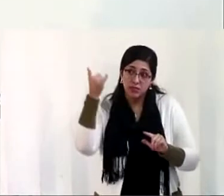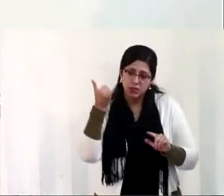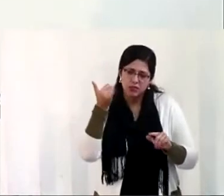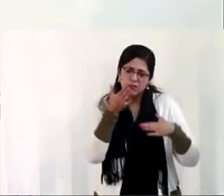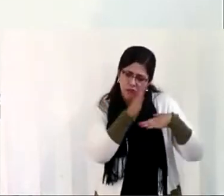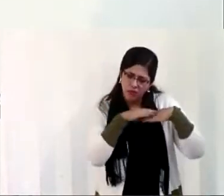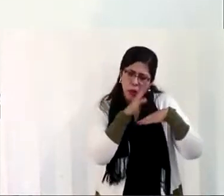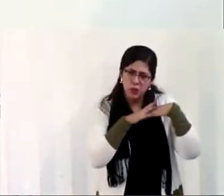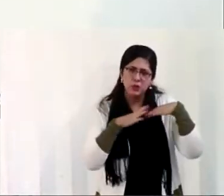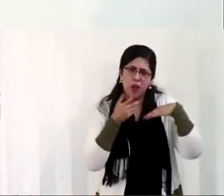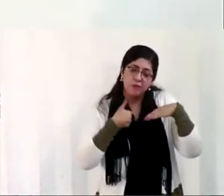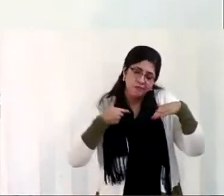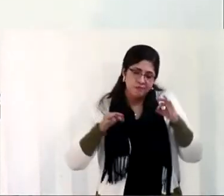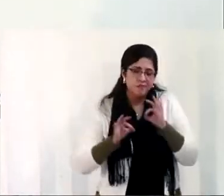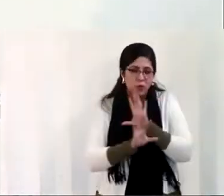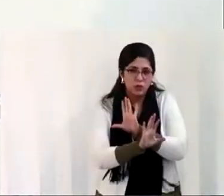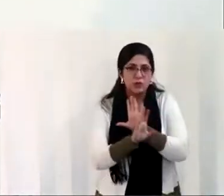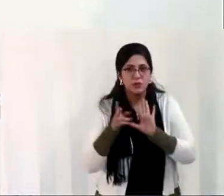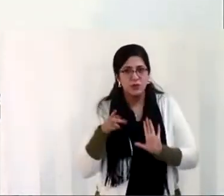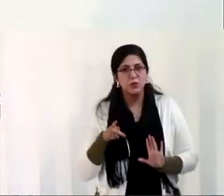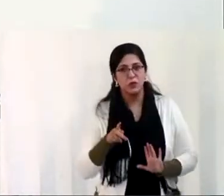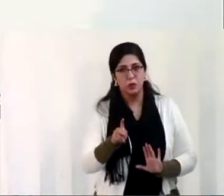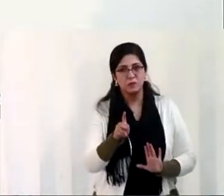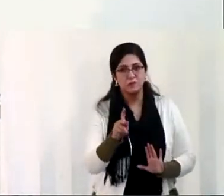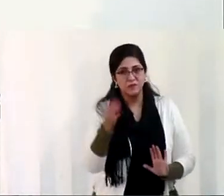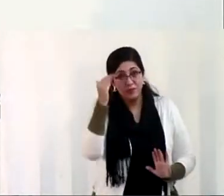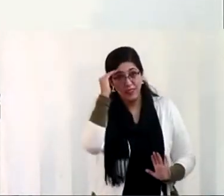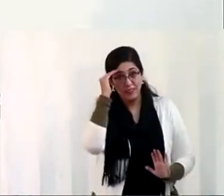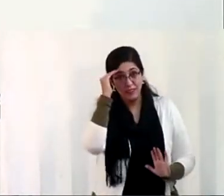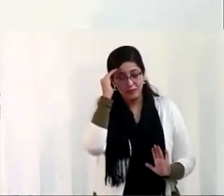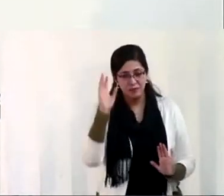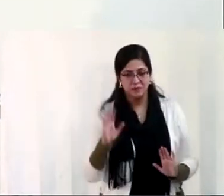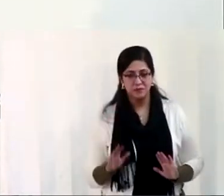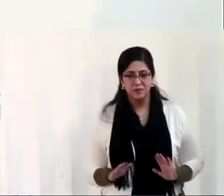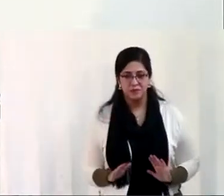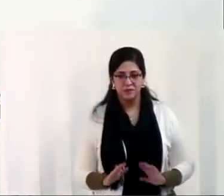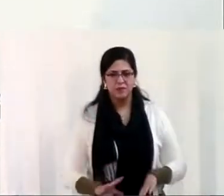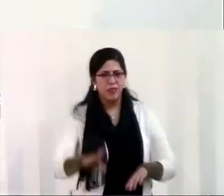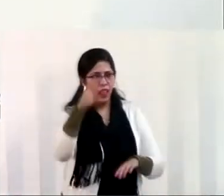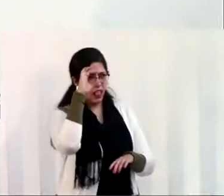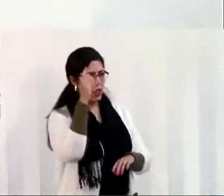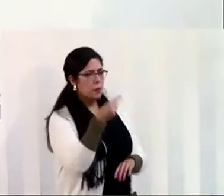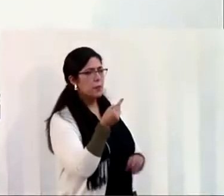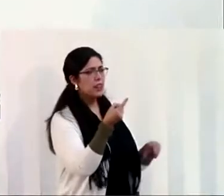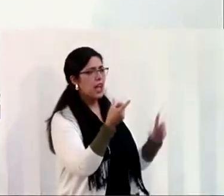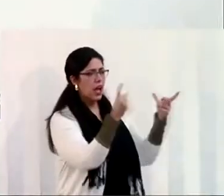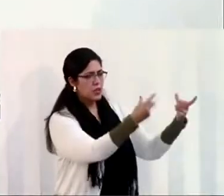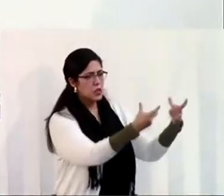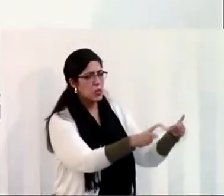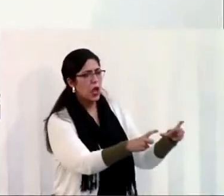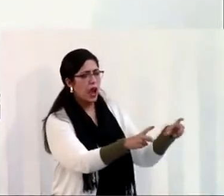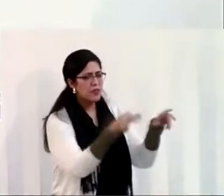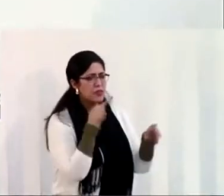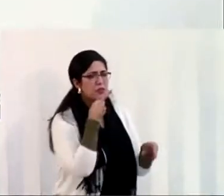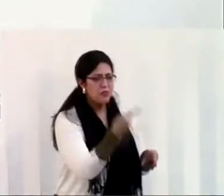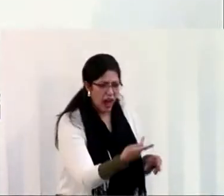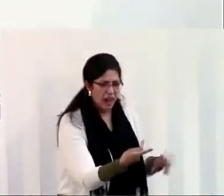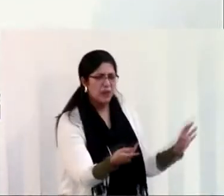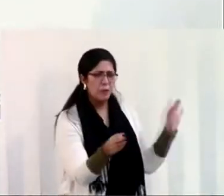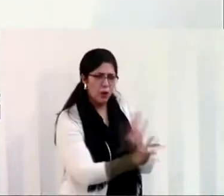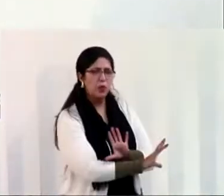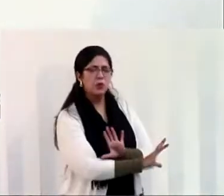diz: filho, vai, filho, você precisa pregar. Para onde eu te mandar, você tem de ir. E o que eu te mandar falar, você tem de